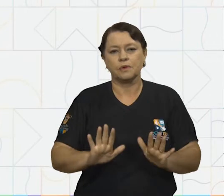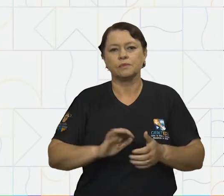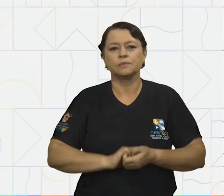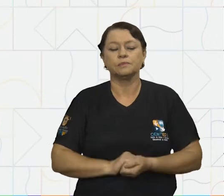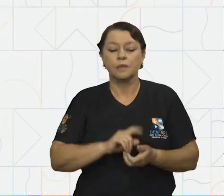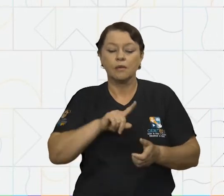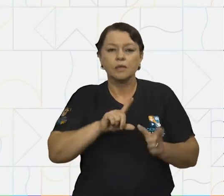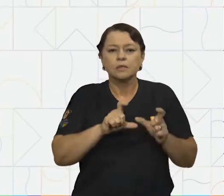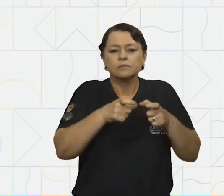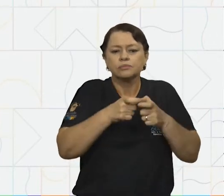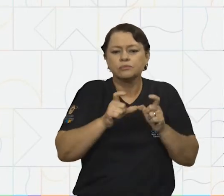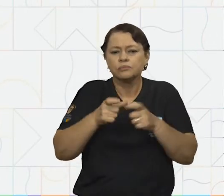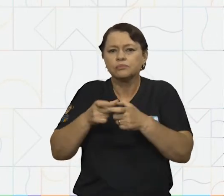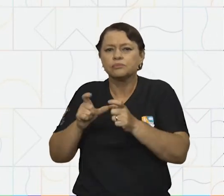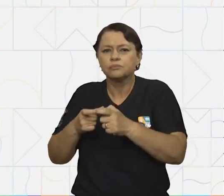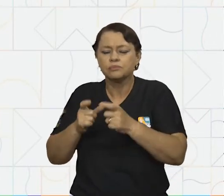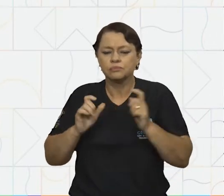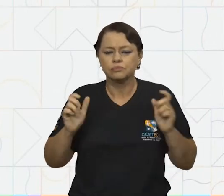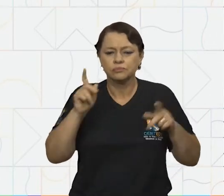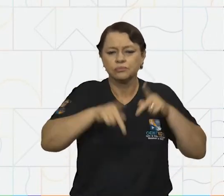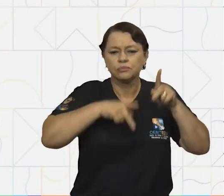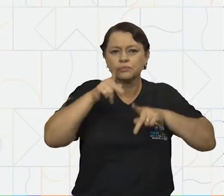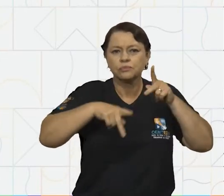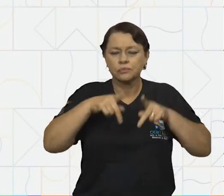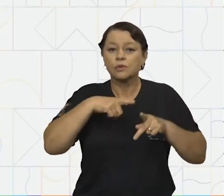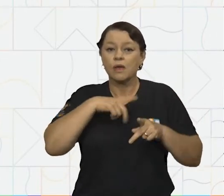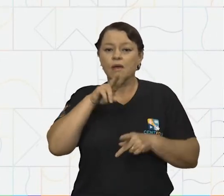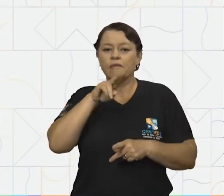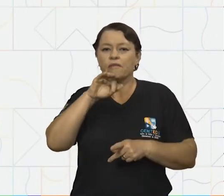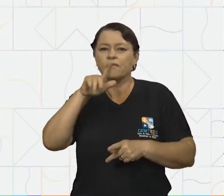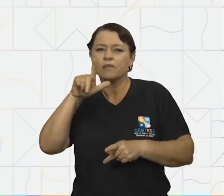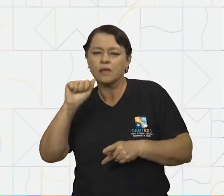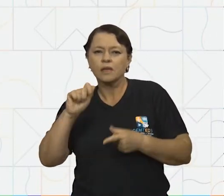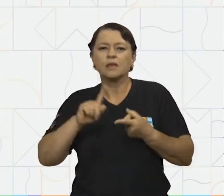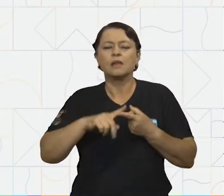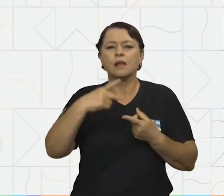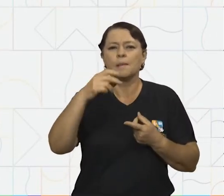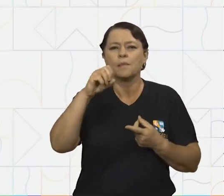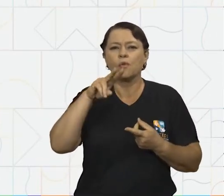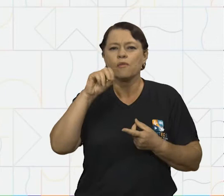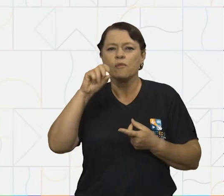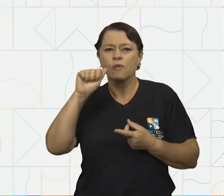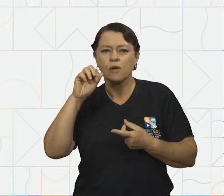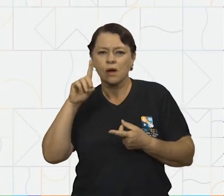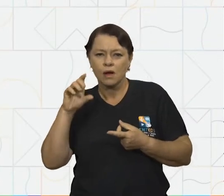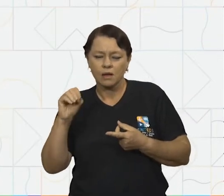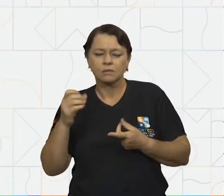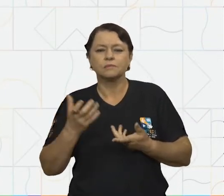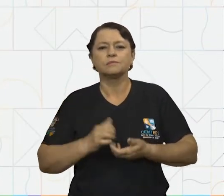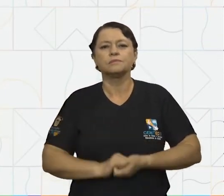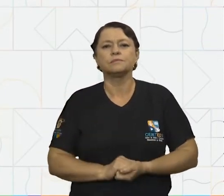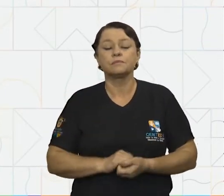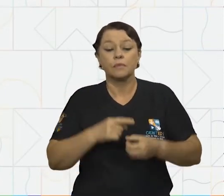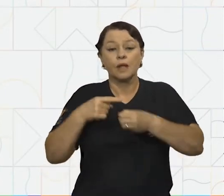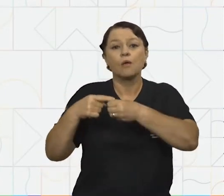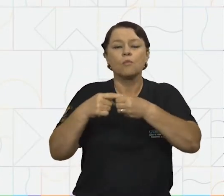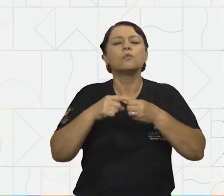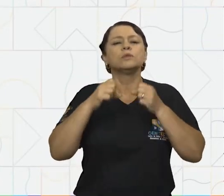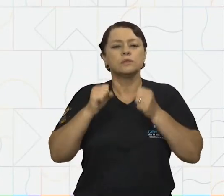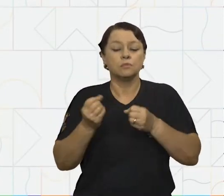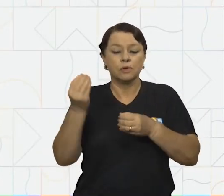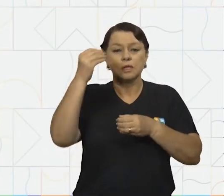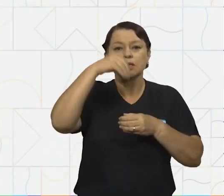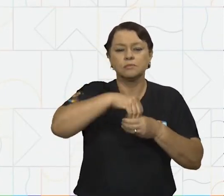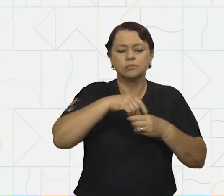pequenas aglomerações geralmente recebem o nome de vilas, povoados e outros. O município pode ter várias cidades,